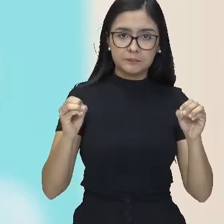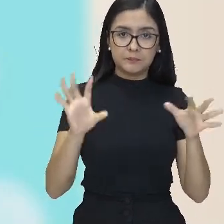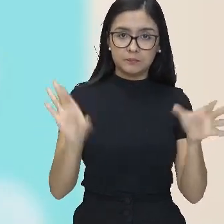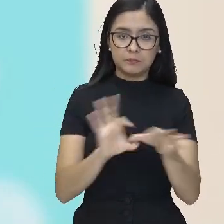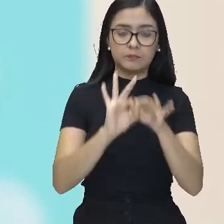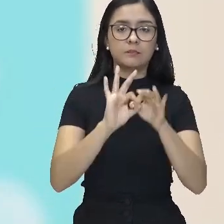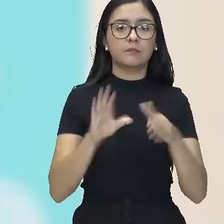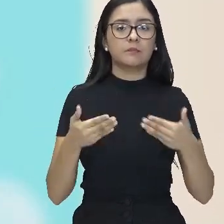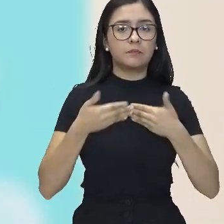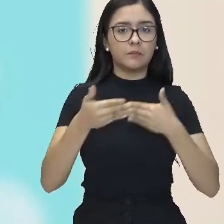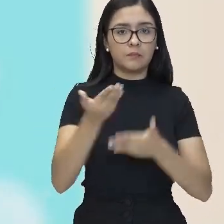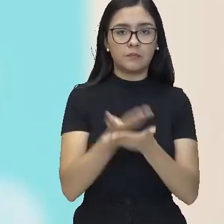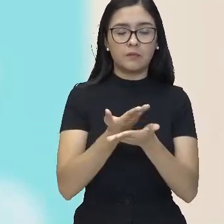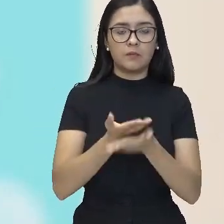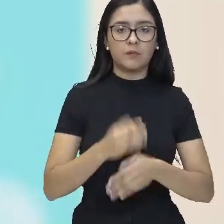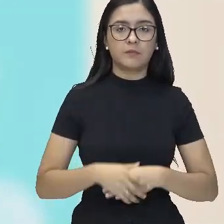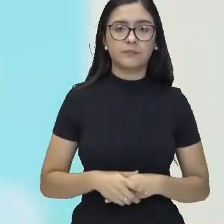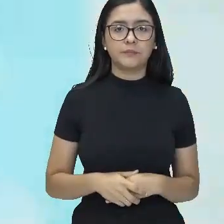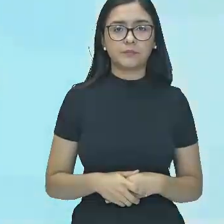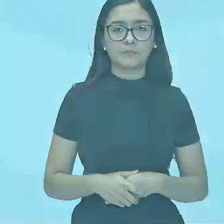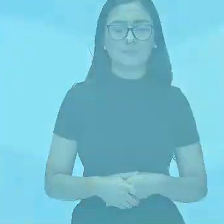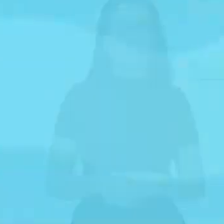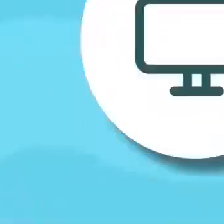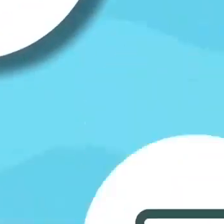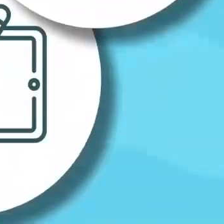é isso aí, vamos à nossa aula.